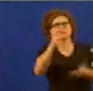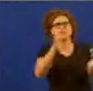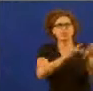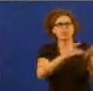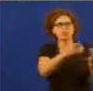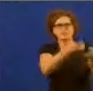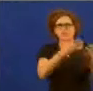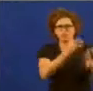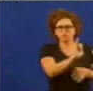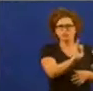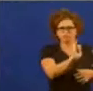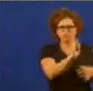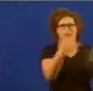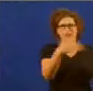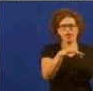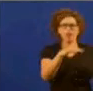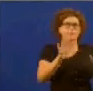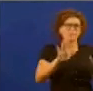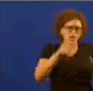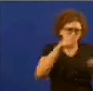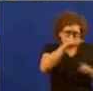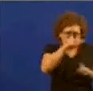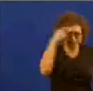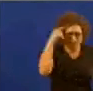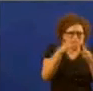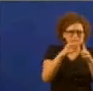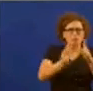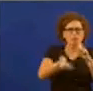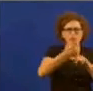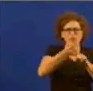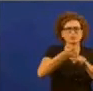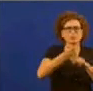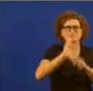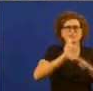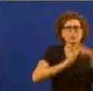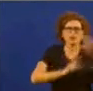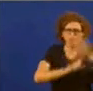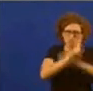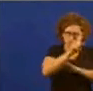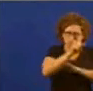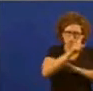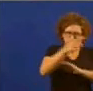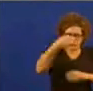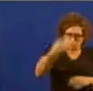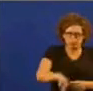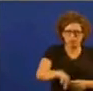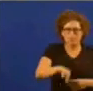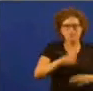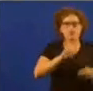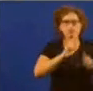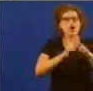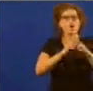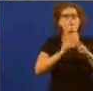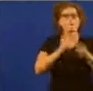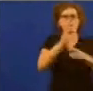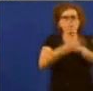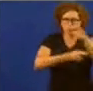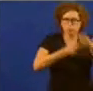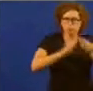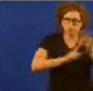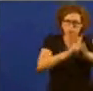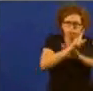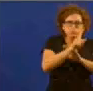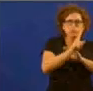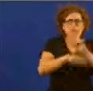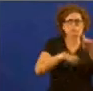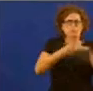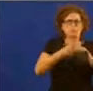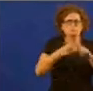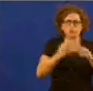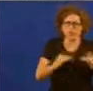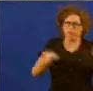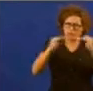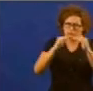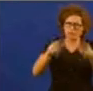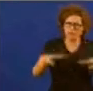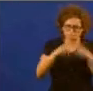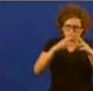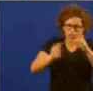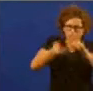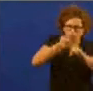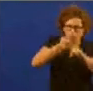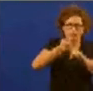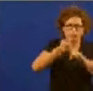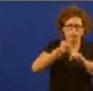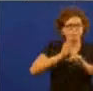pero vai conseguir desta maneira aumentar o crecemento vai aumentar a progresividade vai aumentar a igualdade social